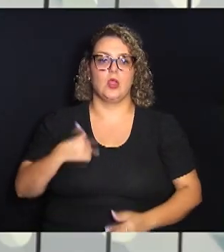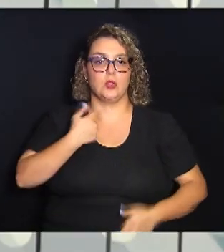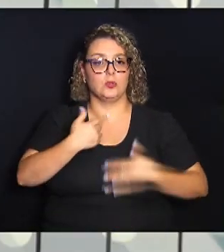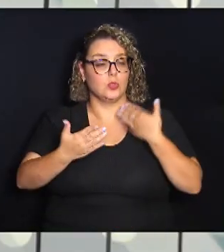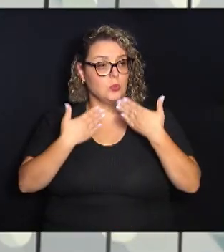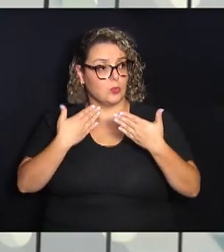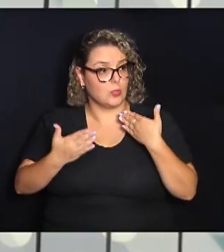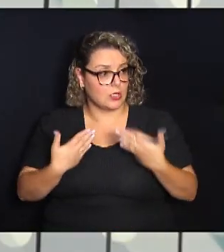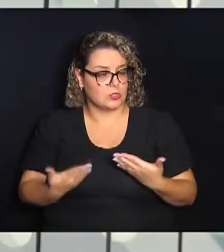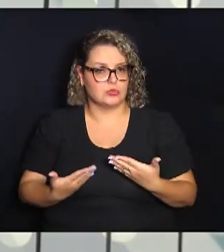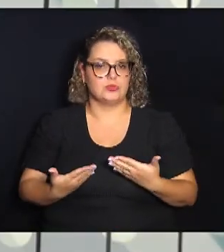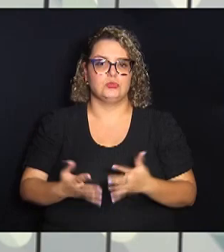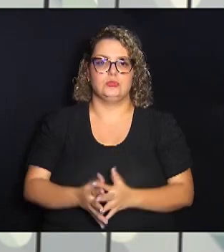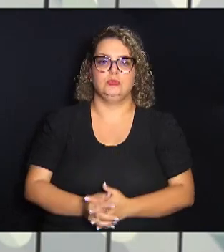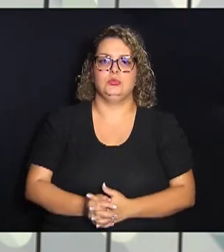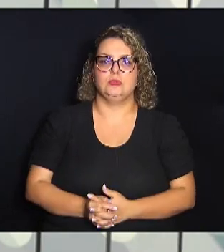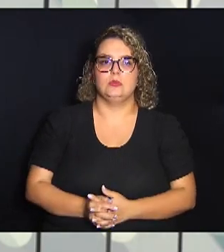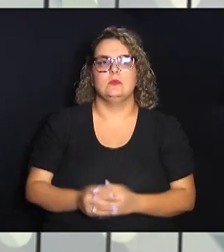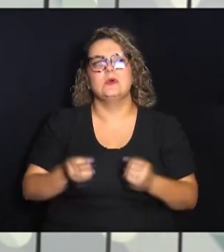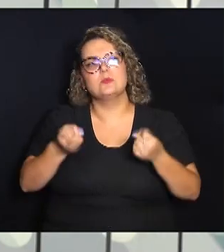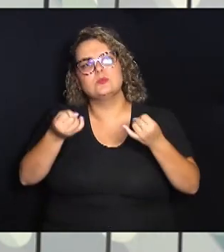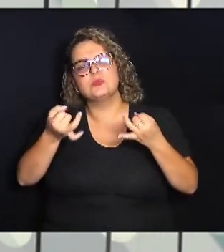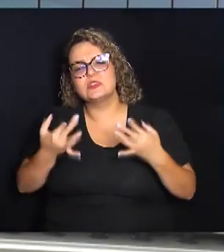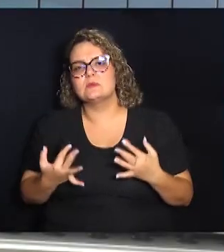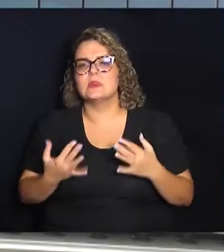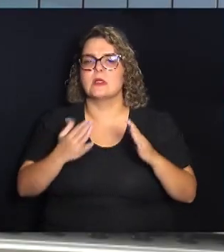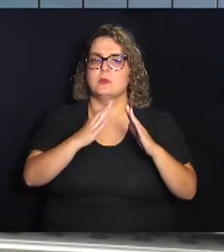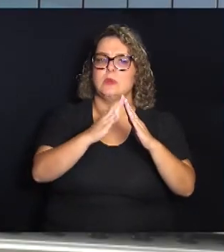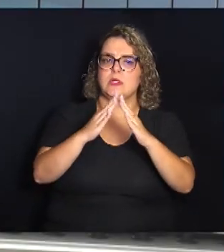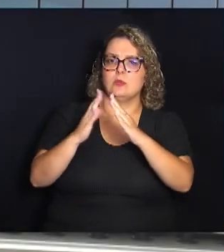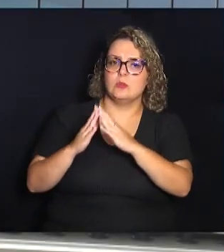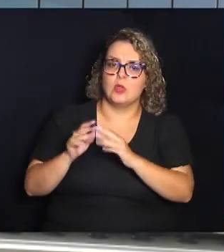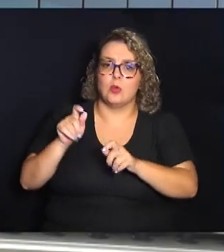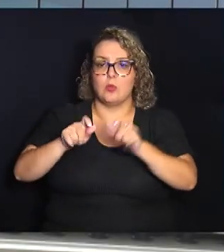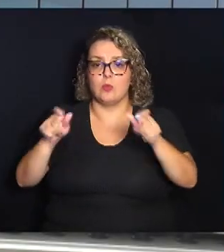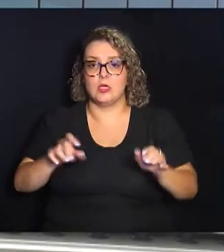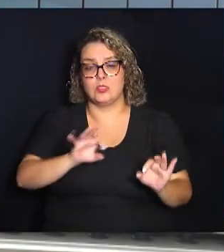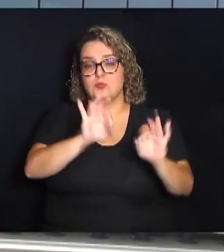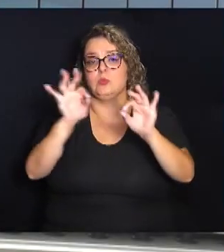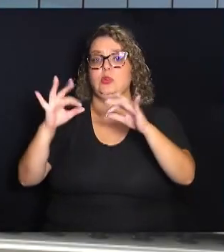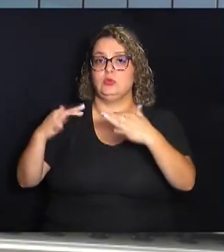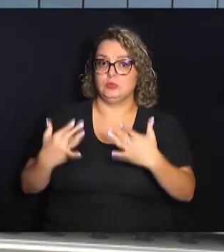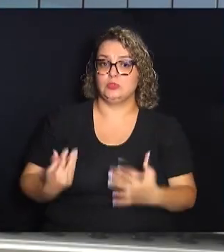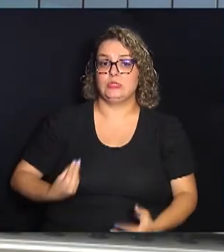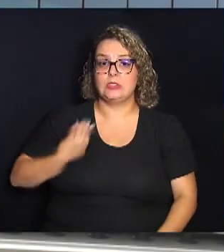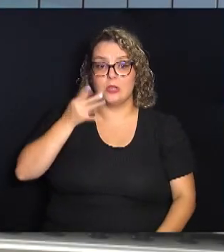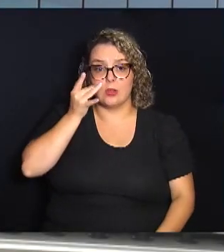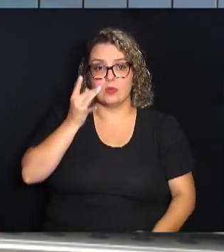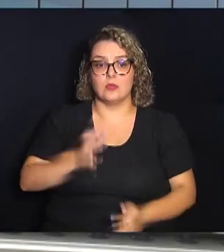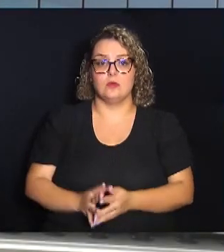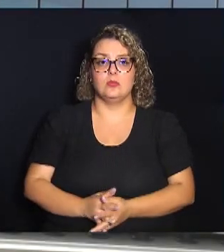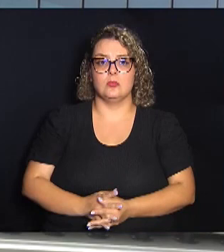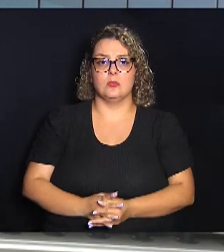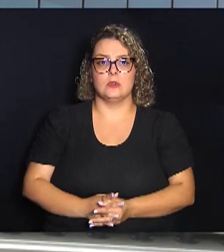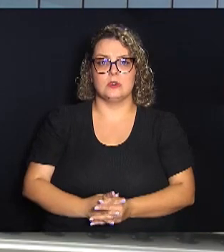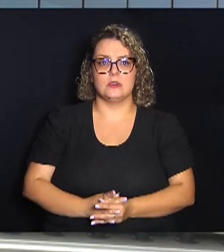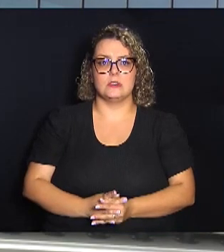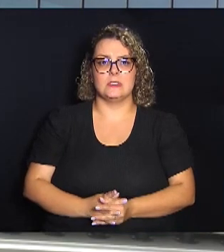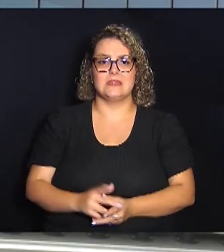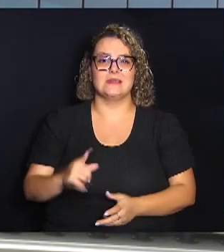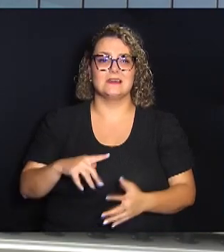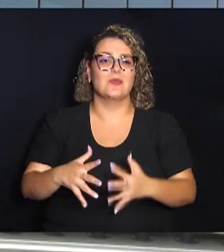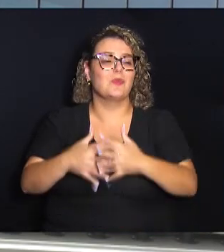nosso bate-papo, vamos explicar para quem está em casa, o pessoal que está nos acompanhando ao vivo aqui, existe uma